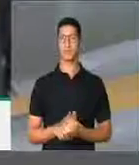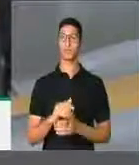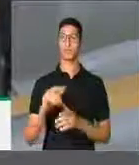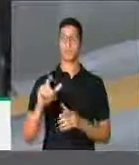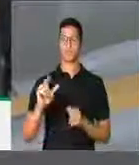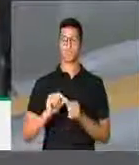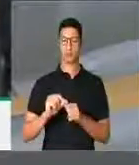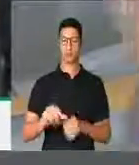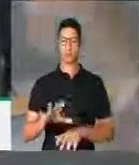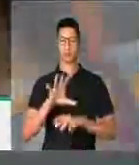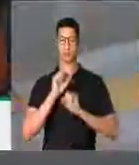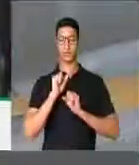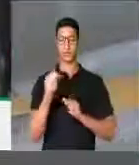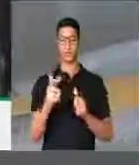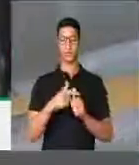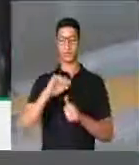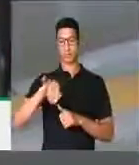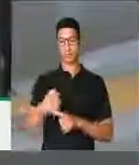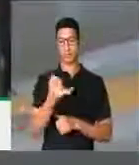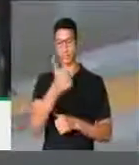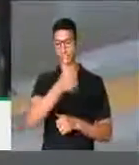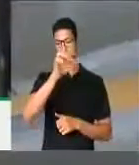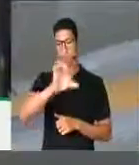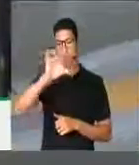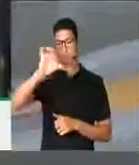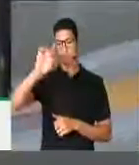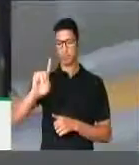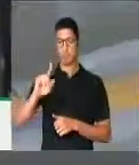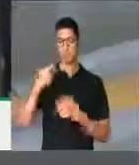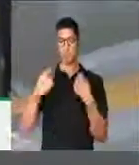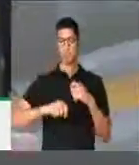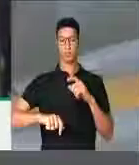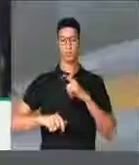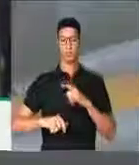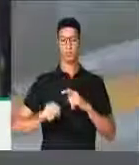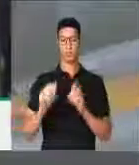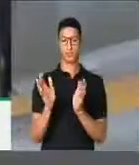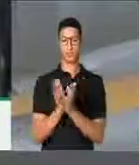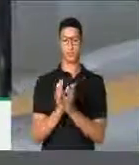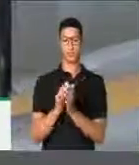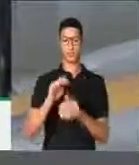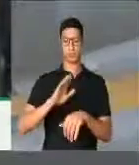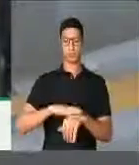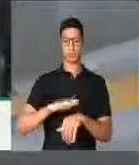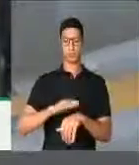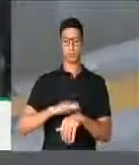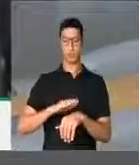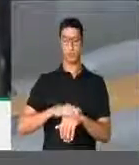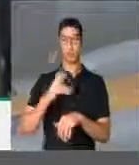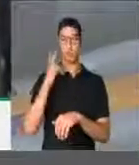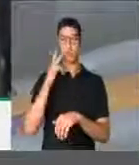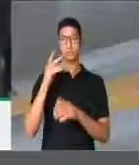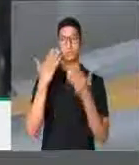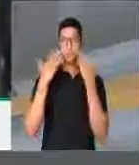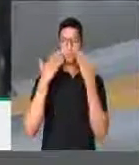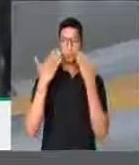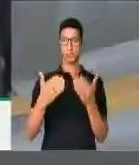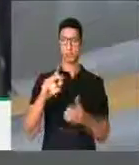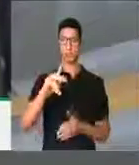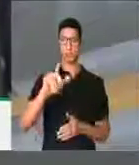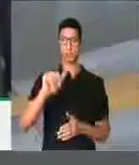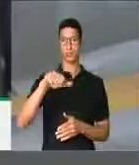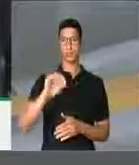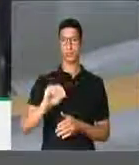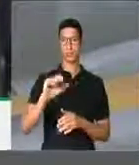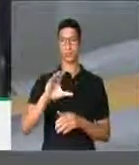que tomaram posse em 1º de janeiro de 91, precisavam de um lapso de tempo para apresentar um plano